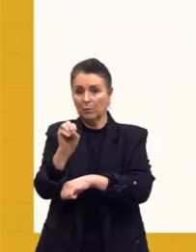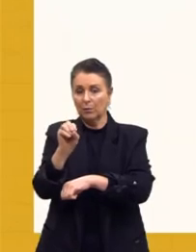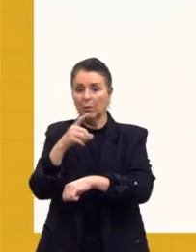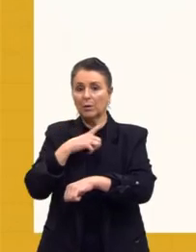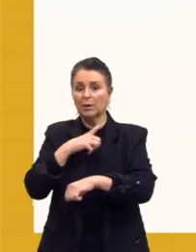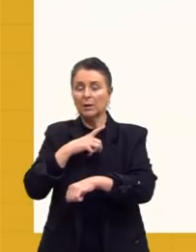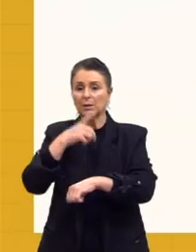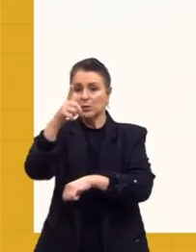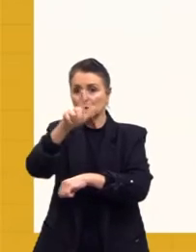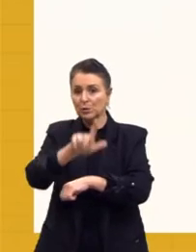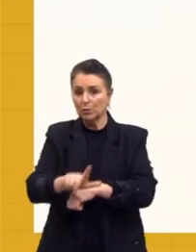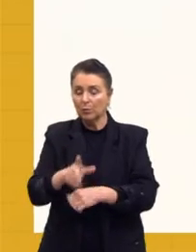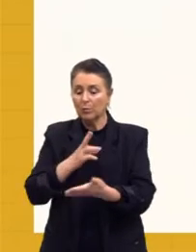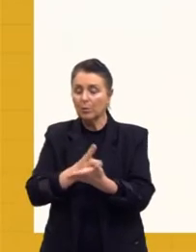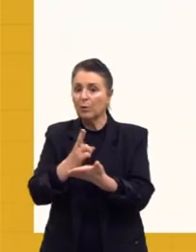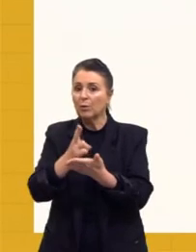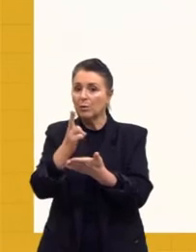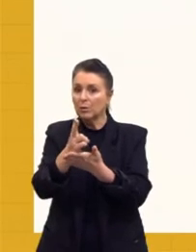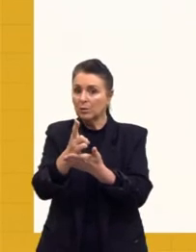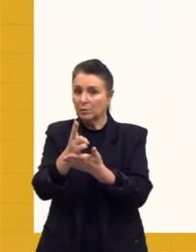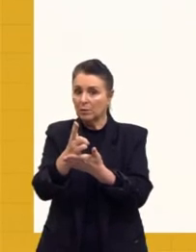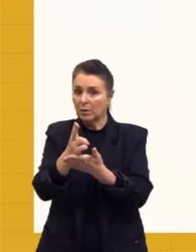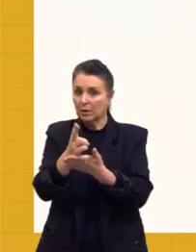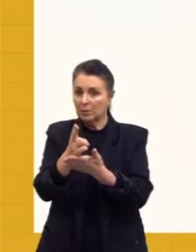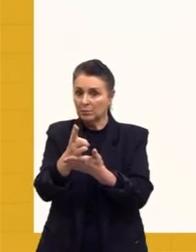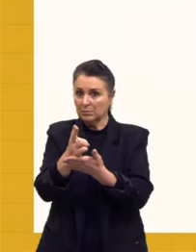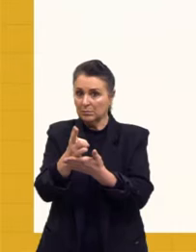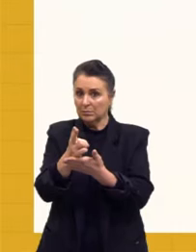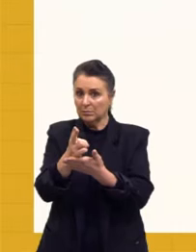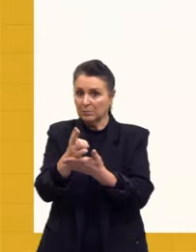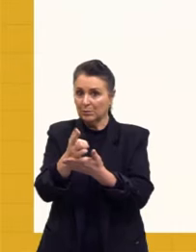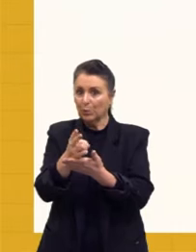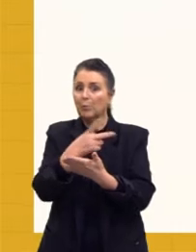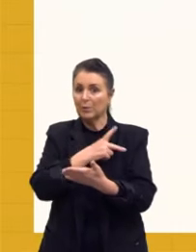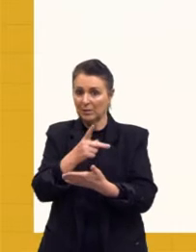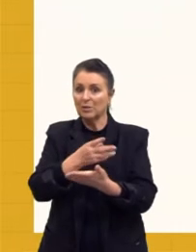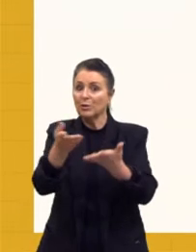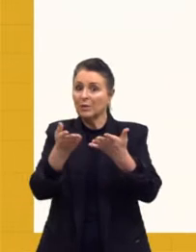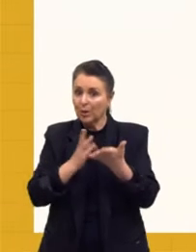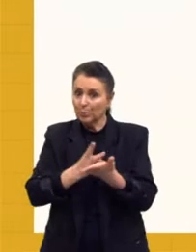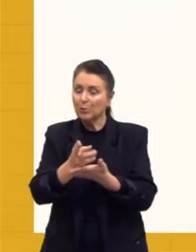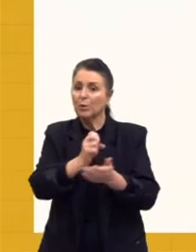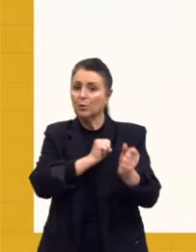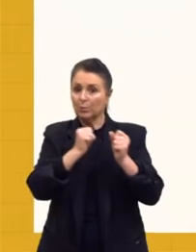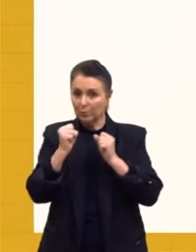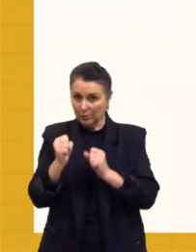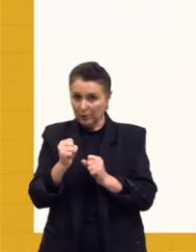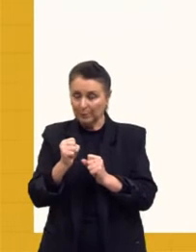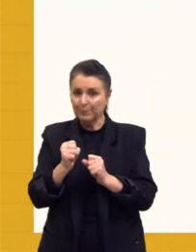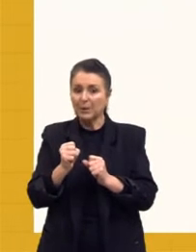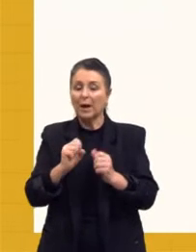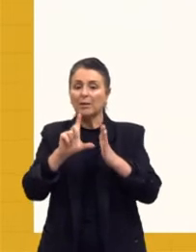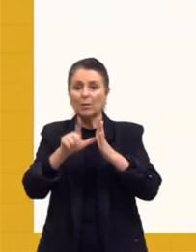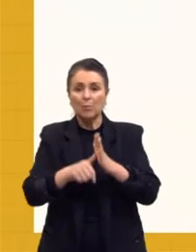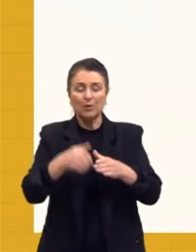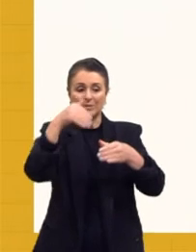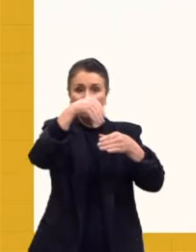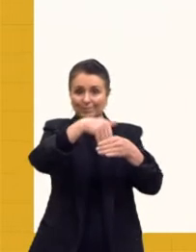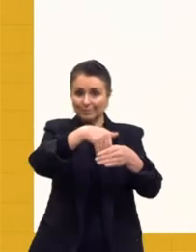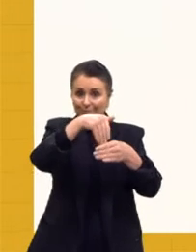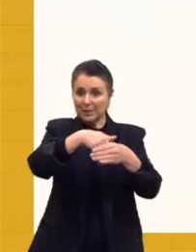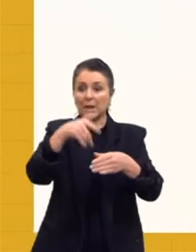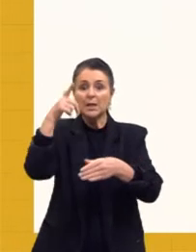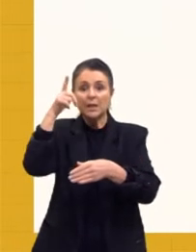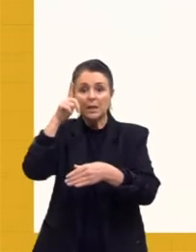para permanecer no poder e aí ele vai concorrer E vai ganhar